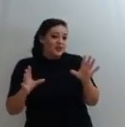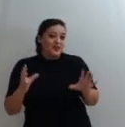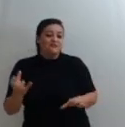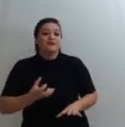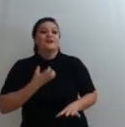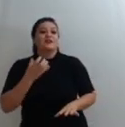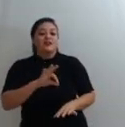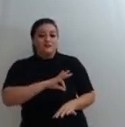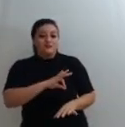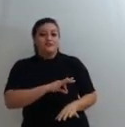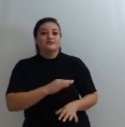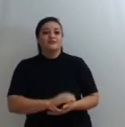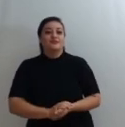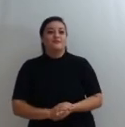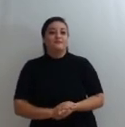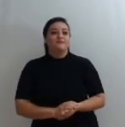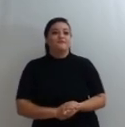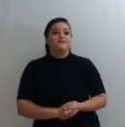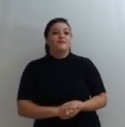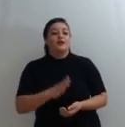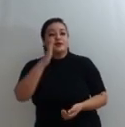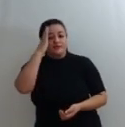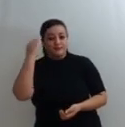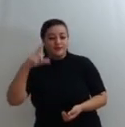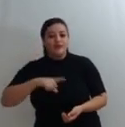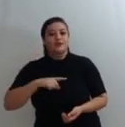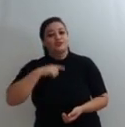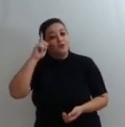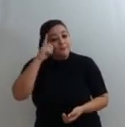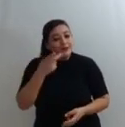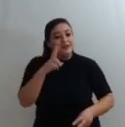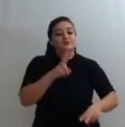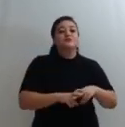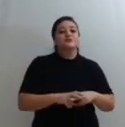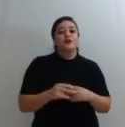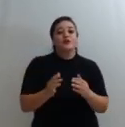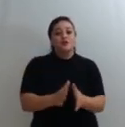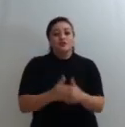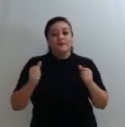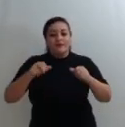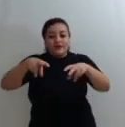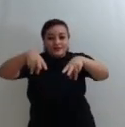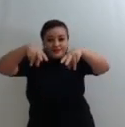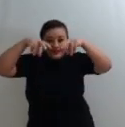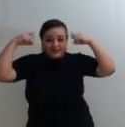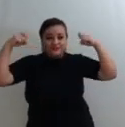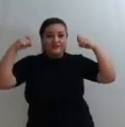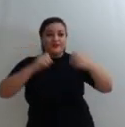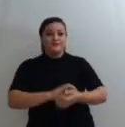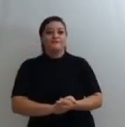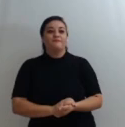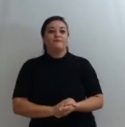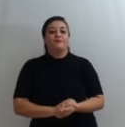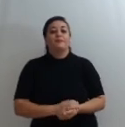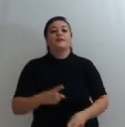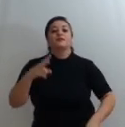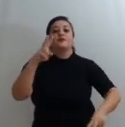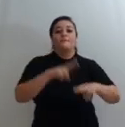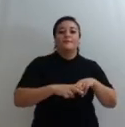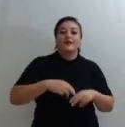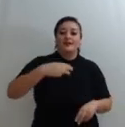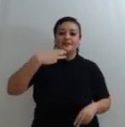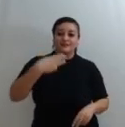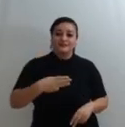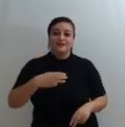é, sabendo da existência do mandado de prisão, foi chamado ao fórum, apresentou-se espontaneamente e foi preso dia 3